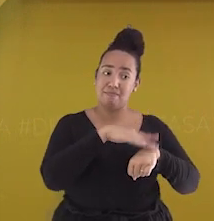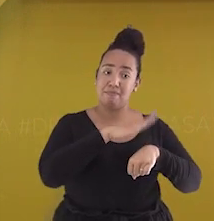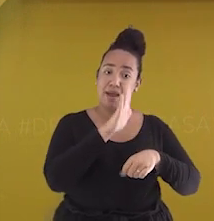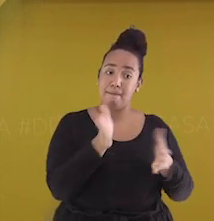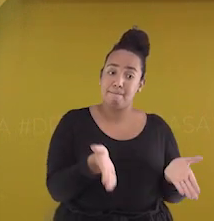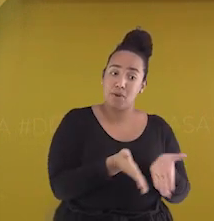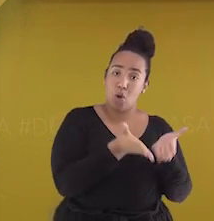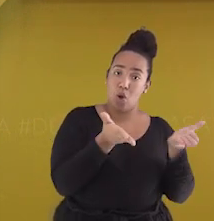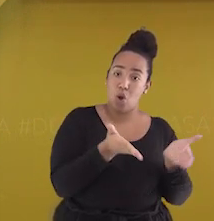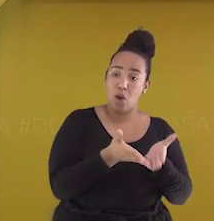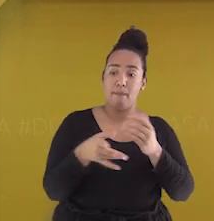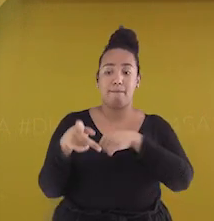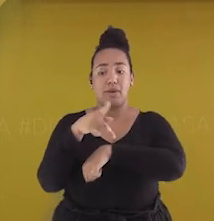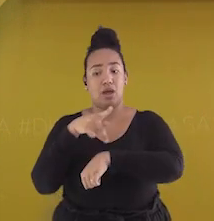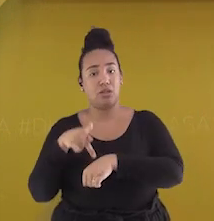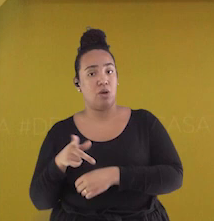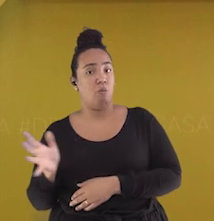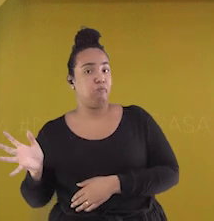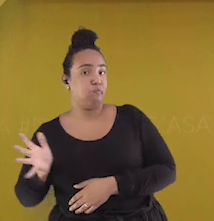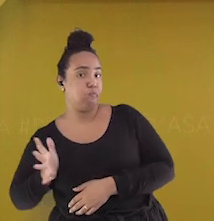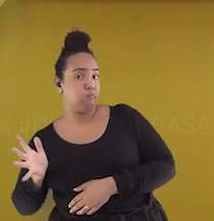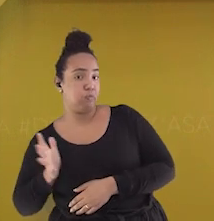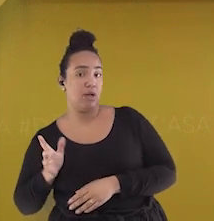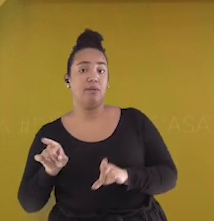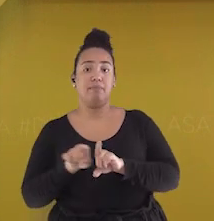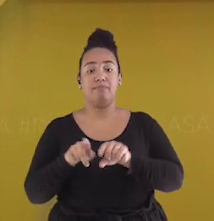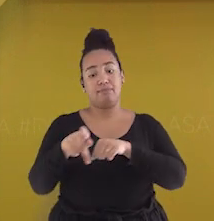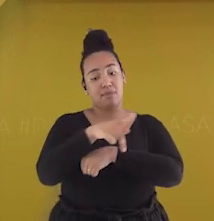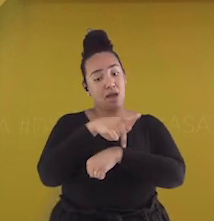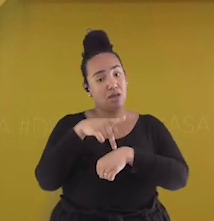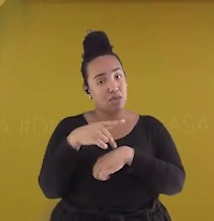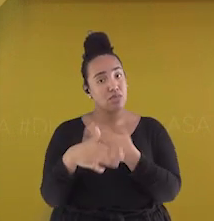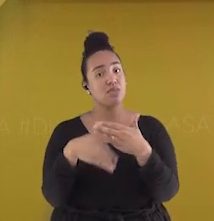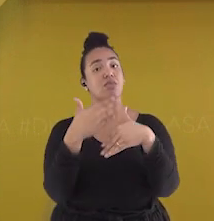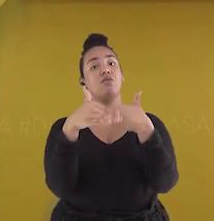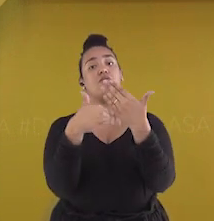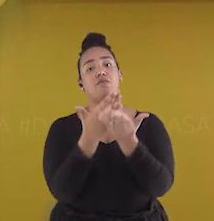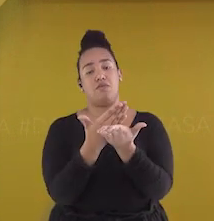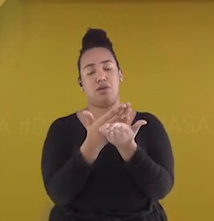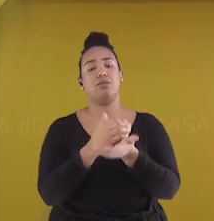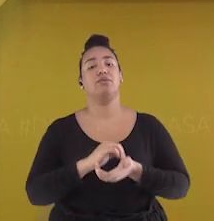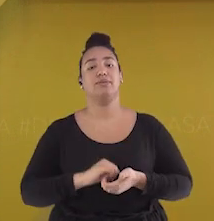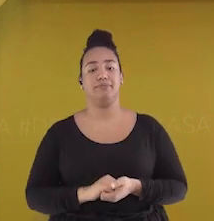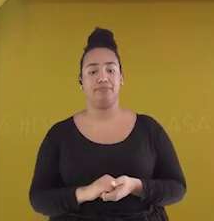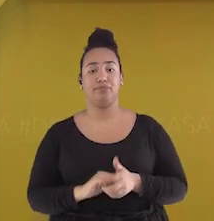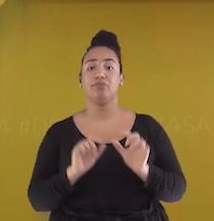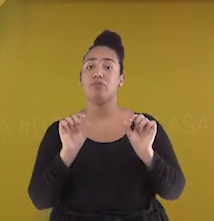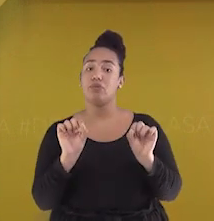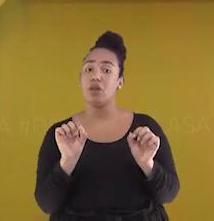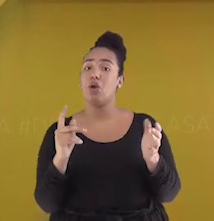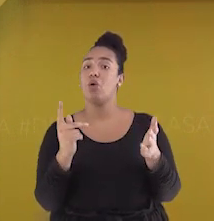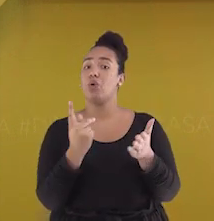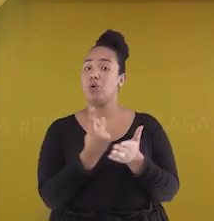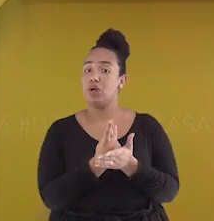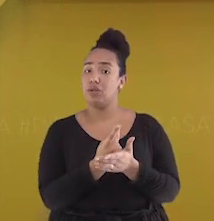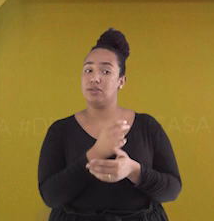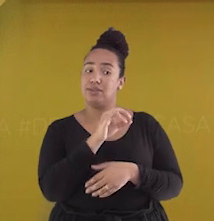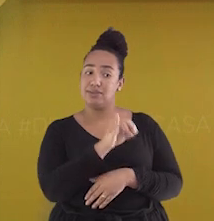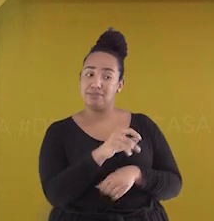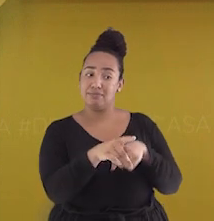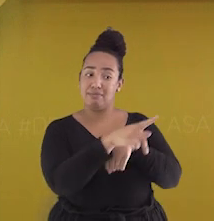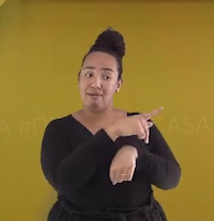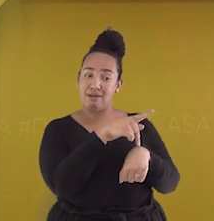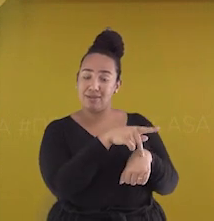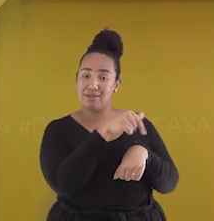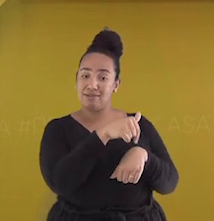mais pobres, países ricos e aqueles que estão em desenvolvimento. Isso gera desvantagens para